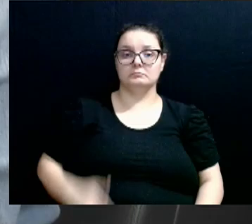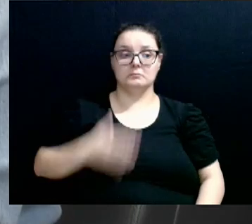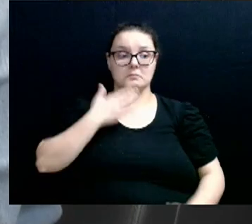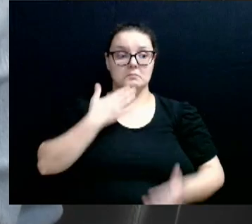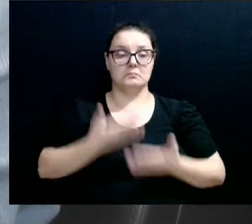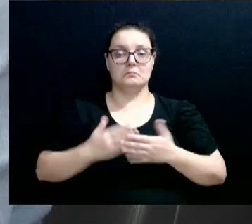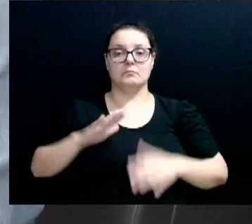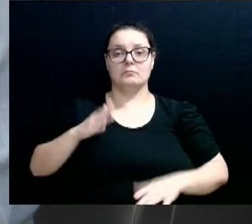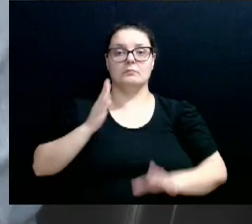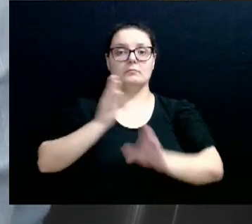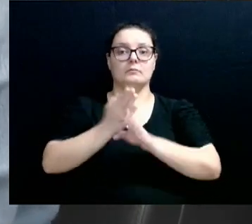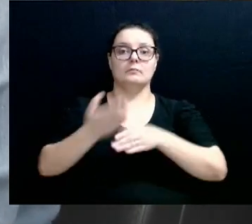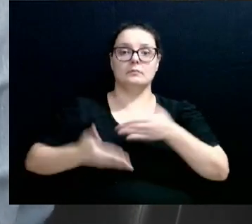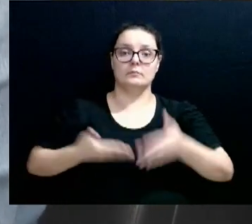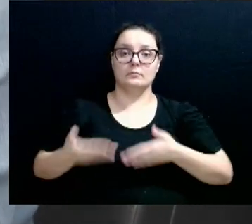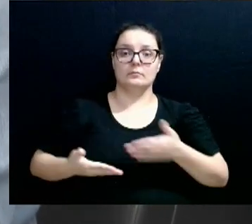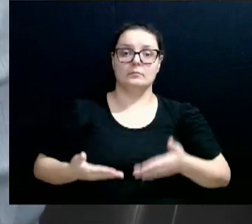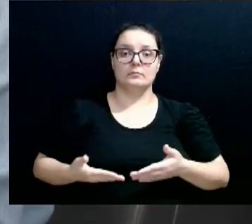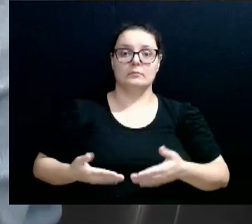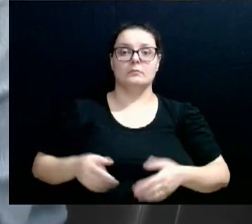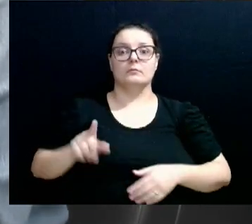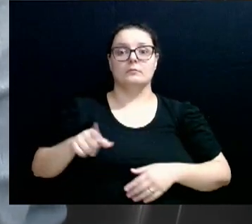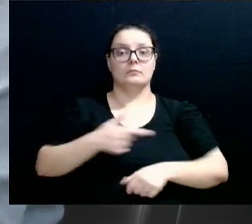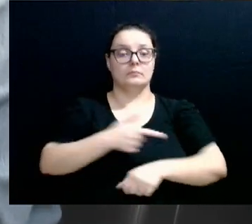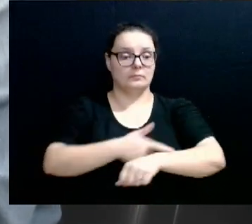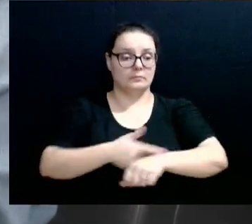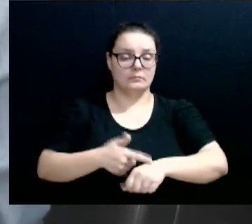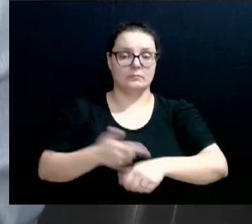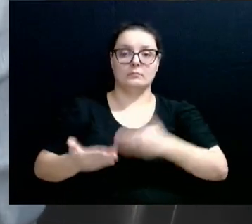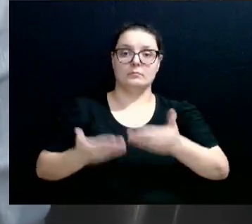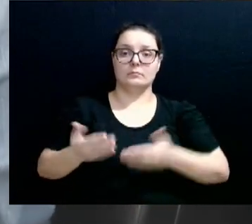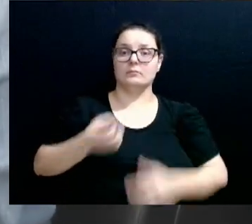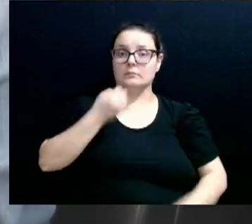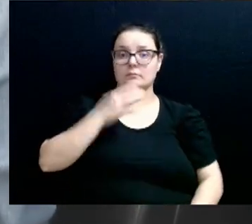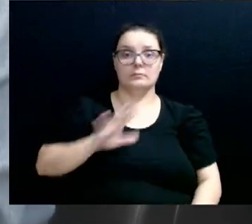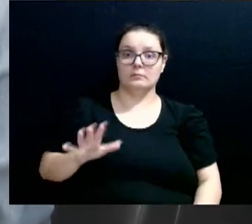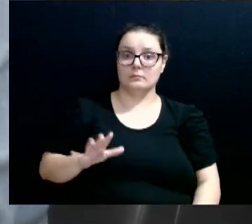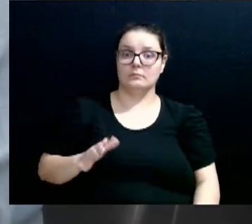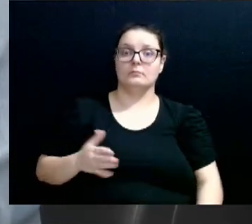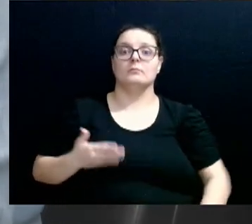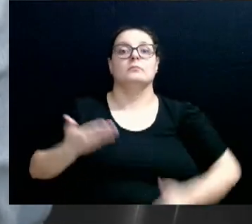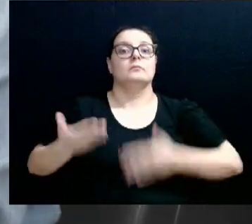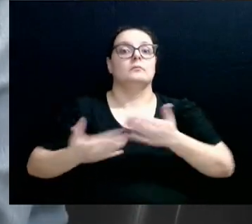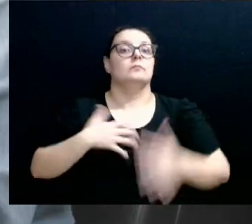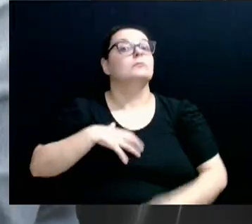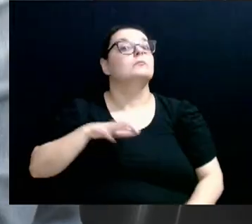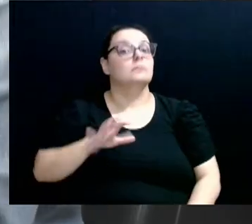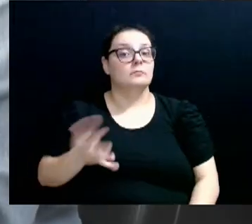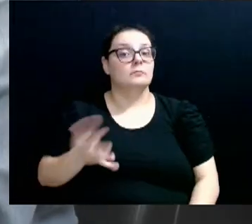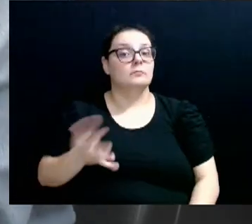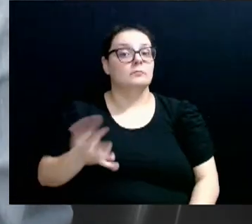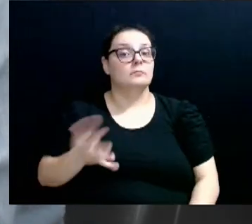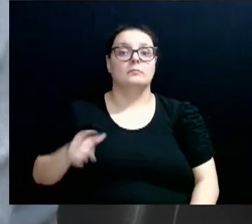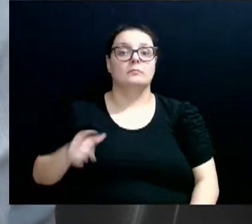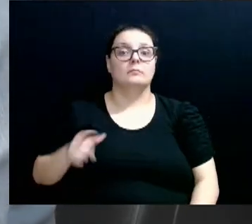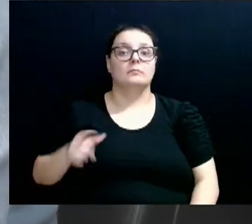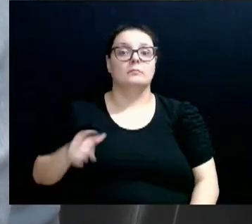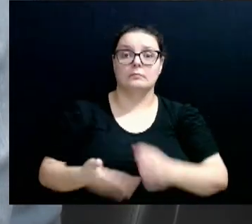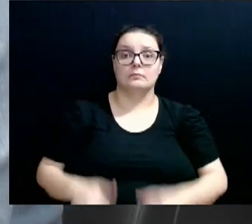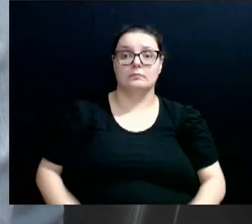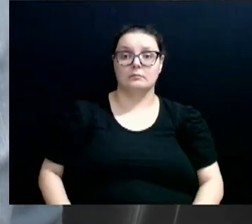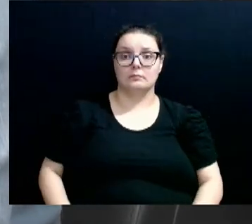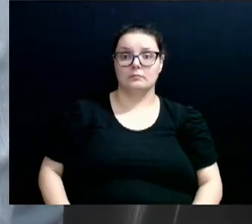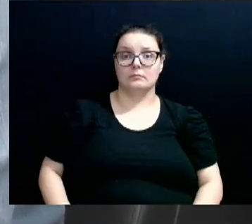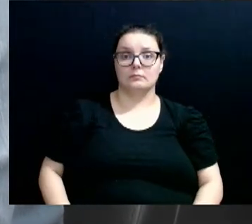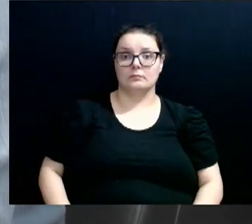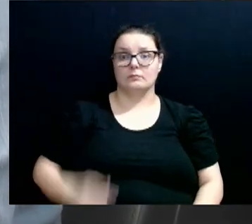servidor público que é educado, que trata as pessoas bem. Servir é isso. Então tem que ser um princípio. A própria questão da honestidade no